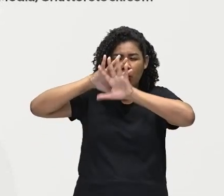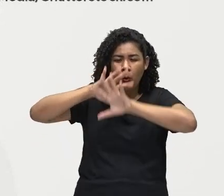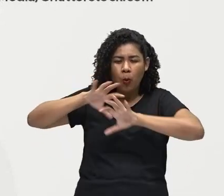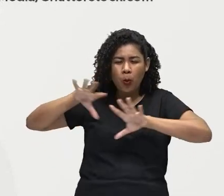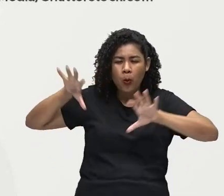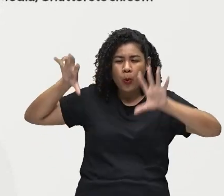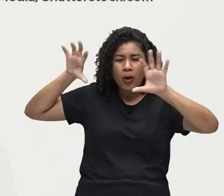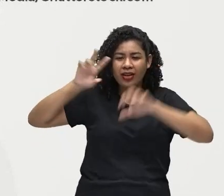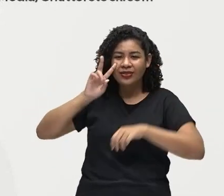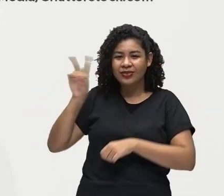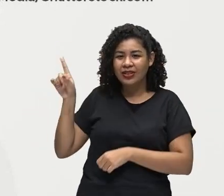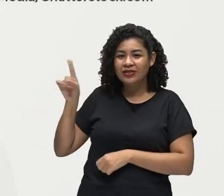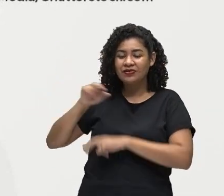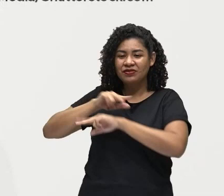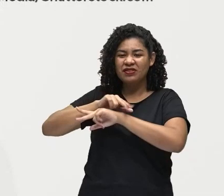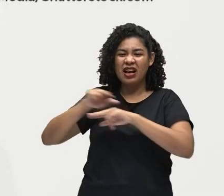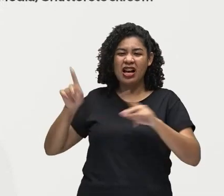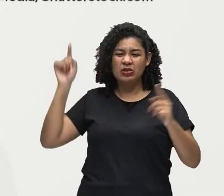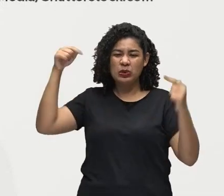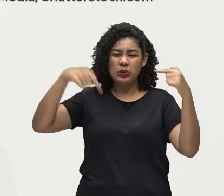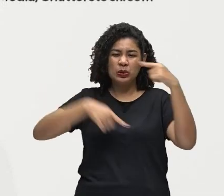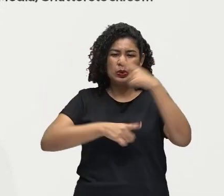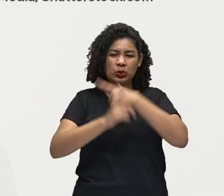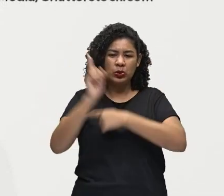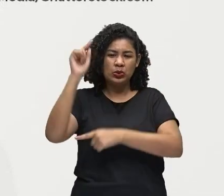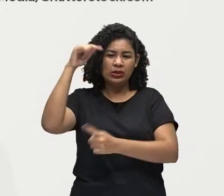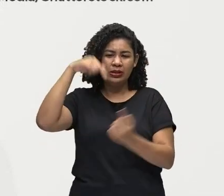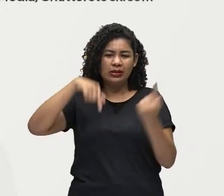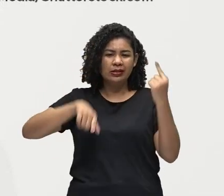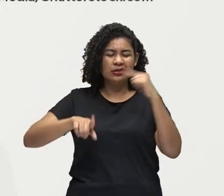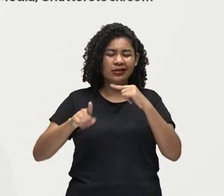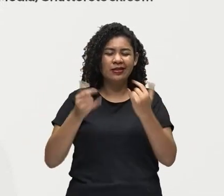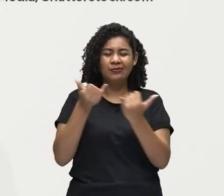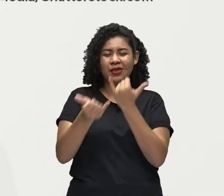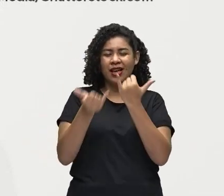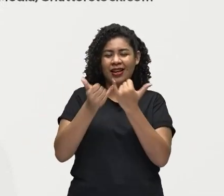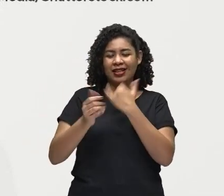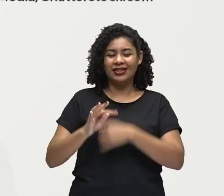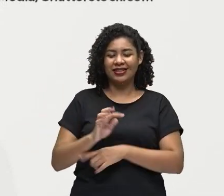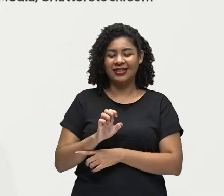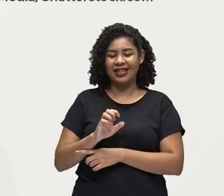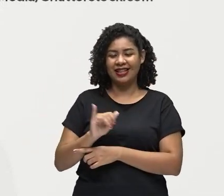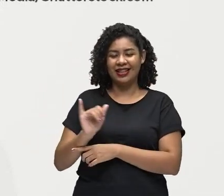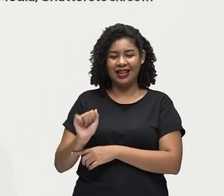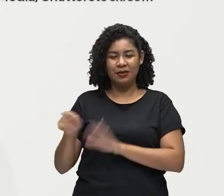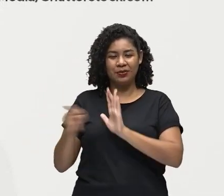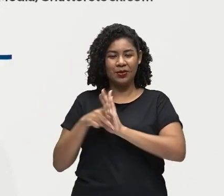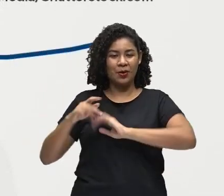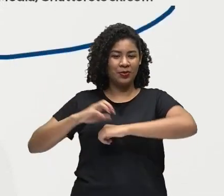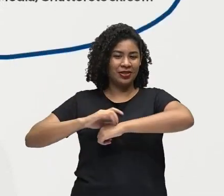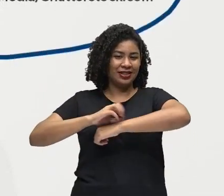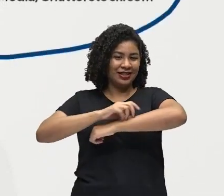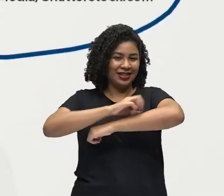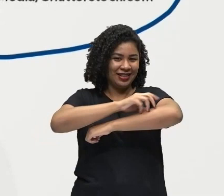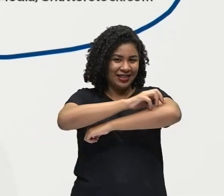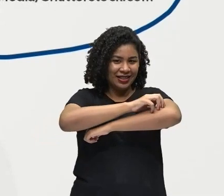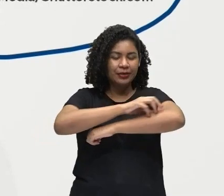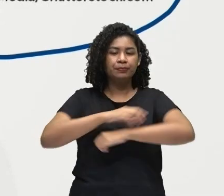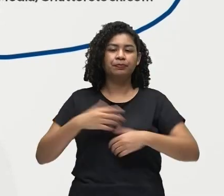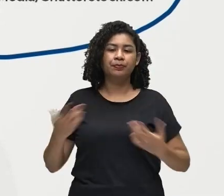vai para um lado, daqui vem para o outro, então está formando uma teia. Olha lá, a gente tem aqui o capim, que são os